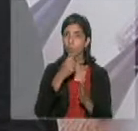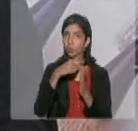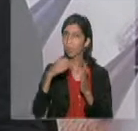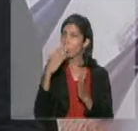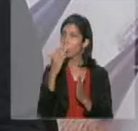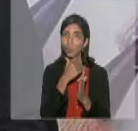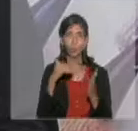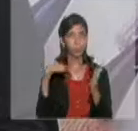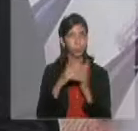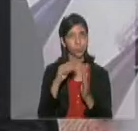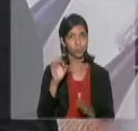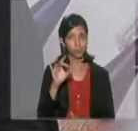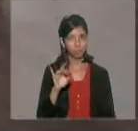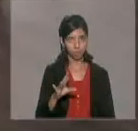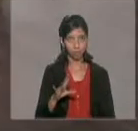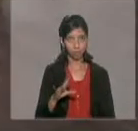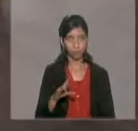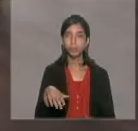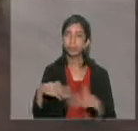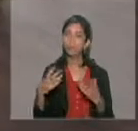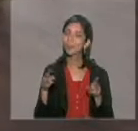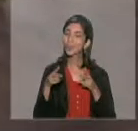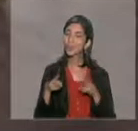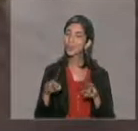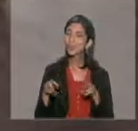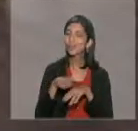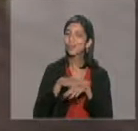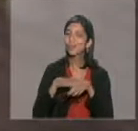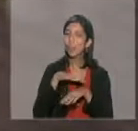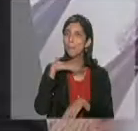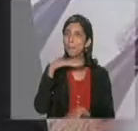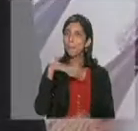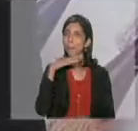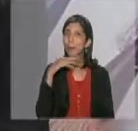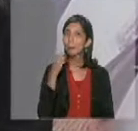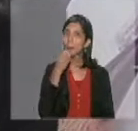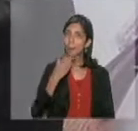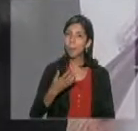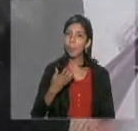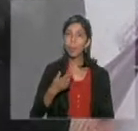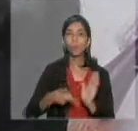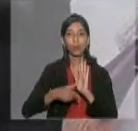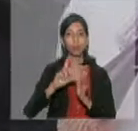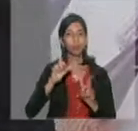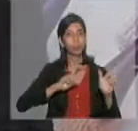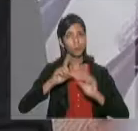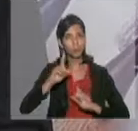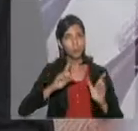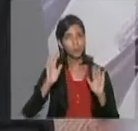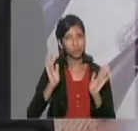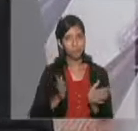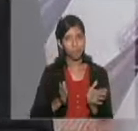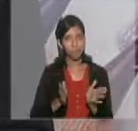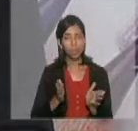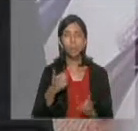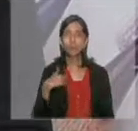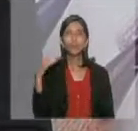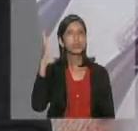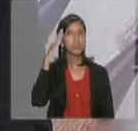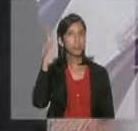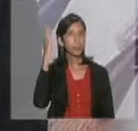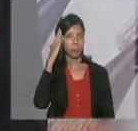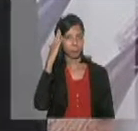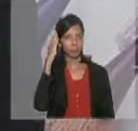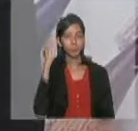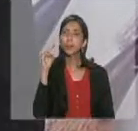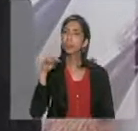come de tudo sozinha. Então vamos continuar esse papo gostoso que a gente estava tendo no programa anterior. E eu queria